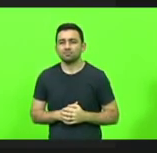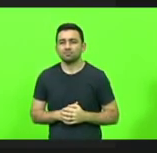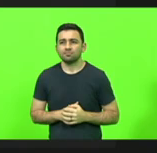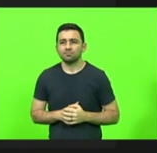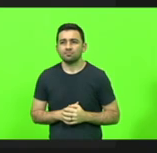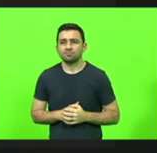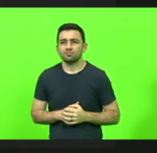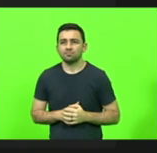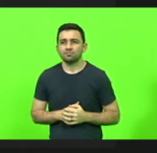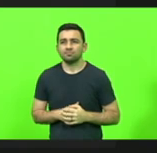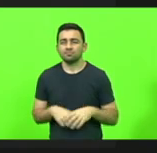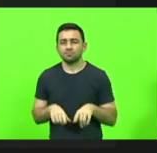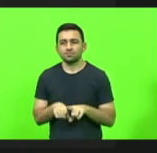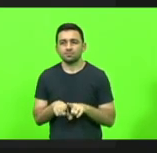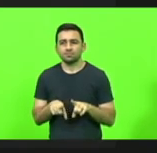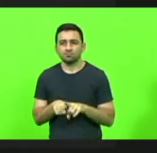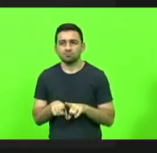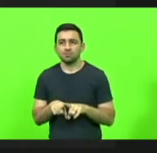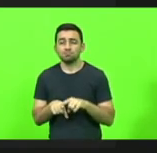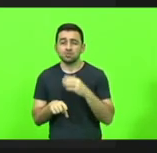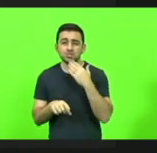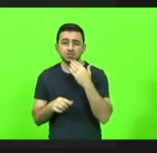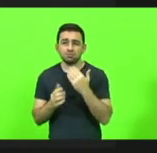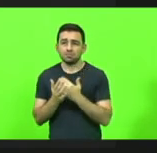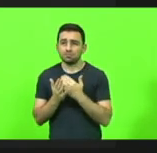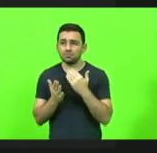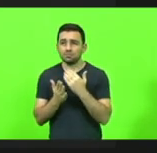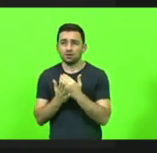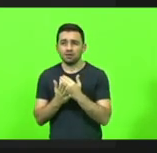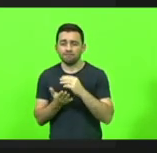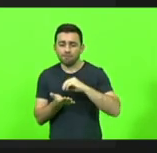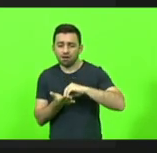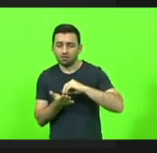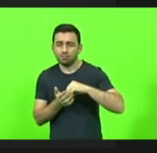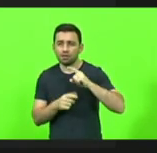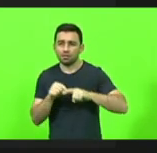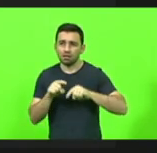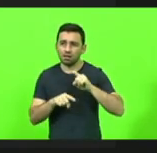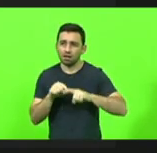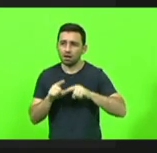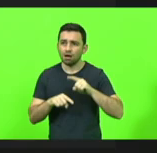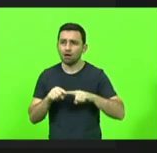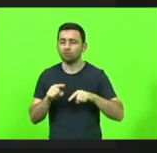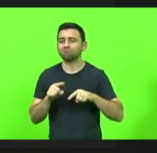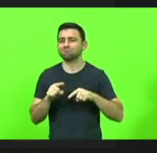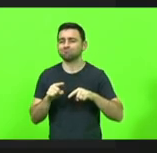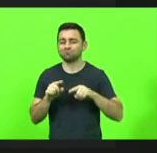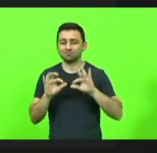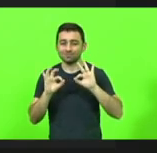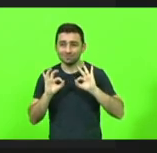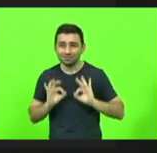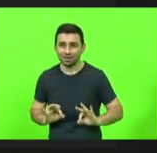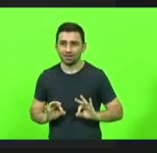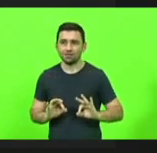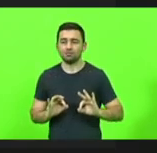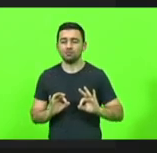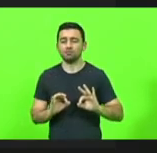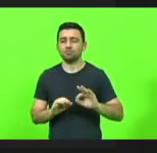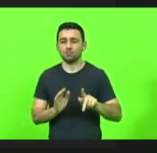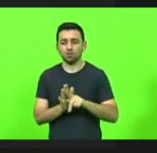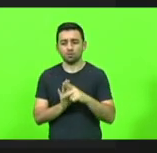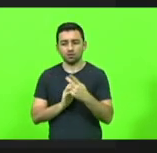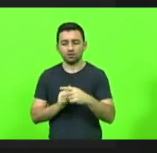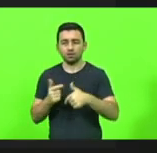a demanda crescente, a falta de materiais adequados para o trabalho, porque fonoaudiólogo não é você sentar na frente